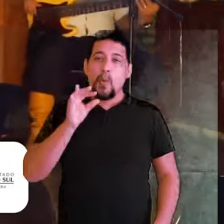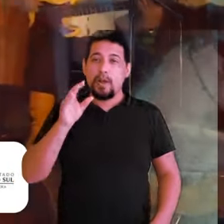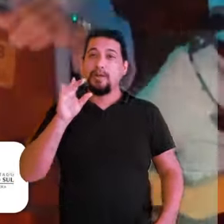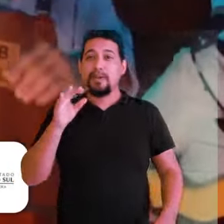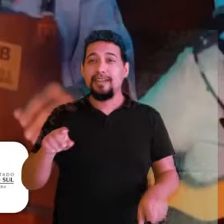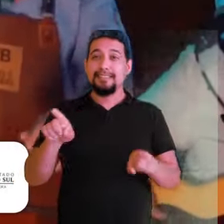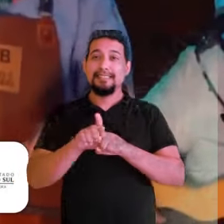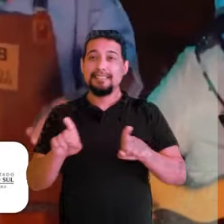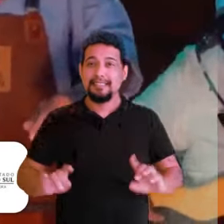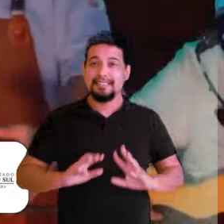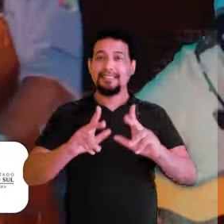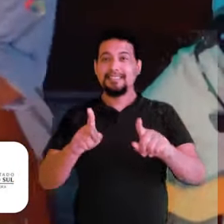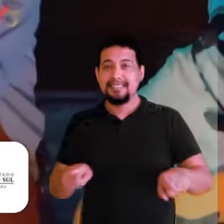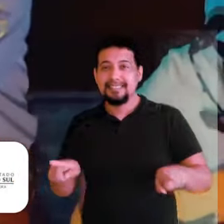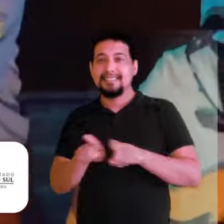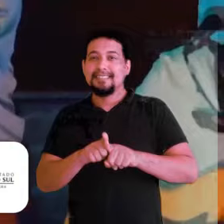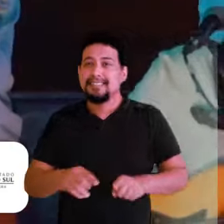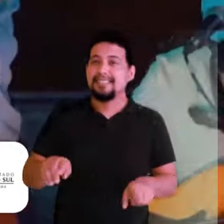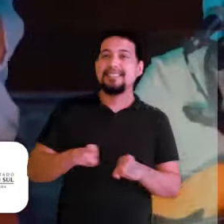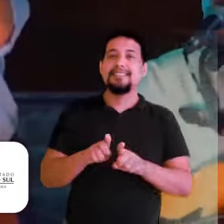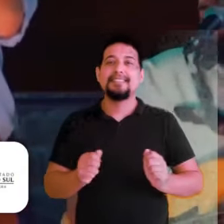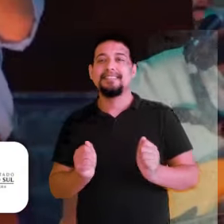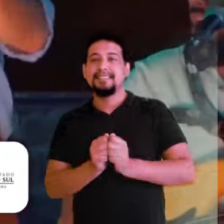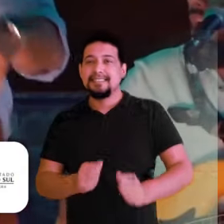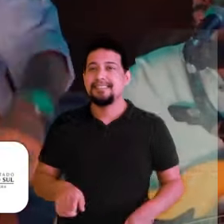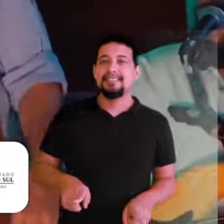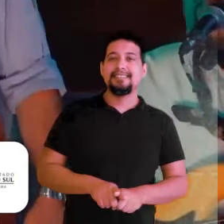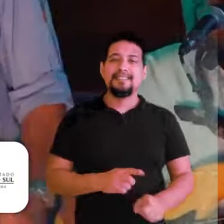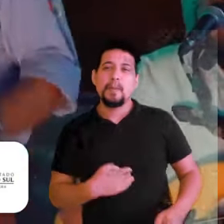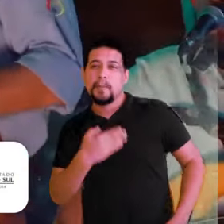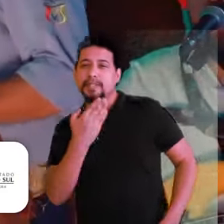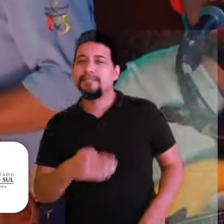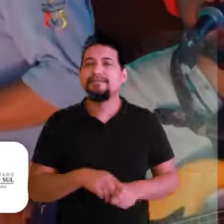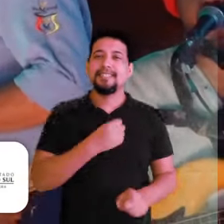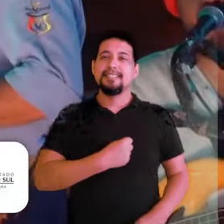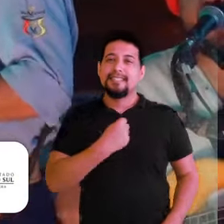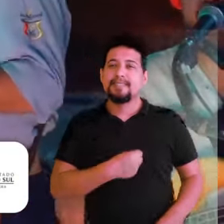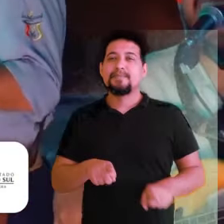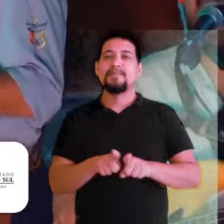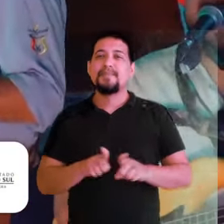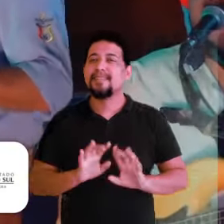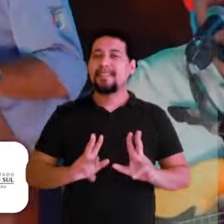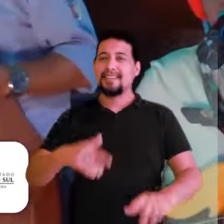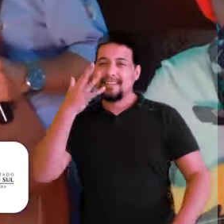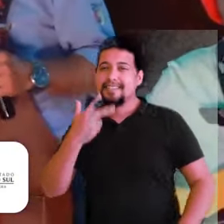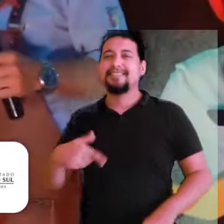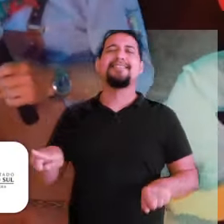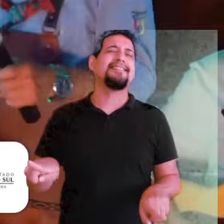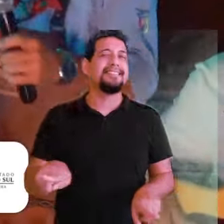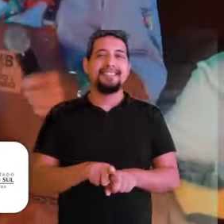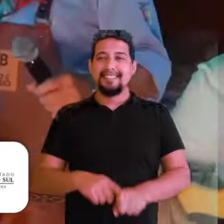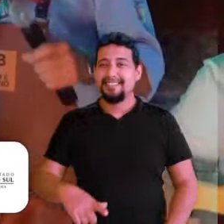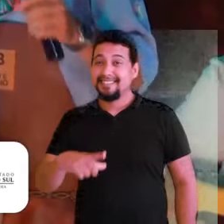com suma e sabão para a coceira, e uma xerenga pra picar o meu crioulo. Upa, upa, meu petiço da saudade, lembra nem foi